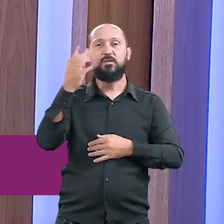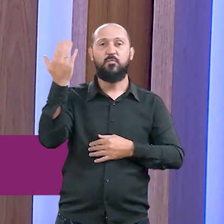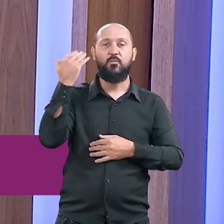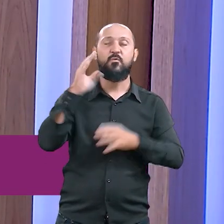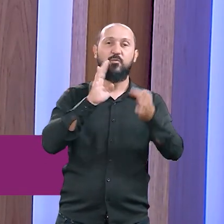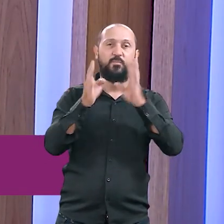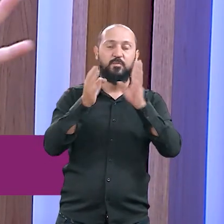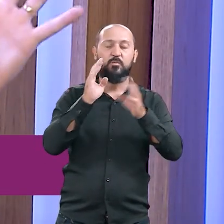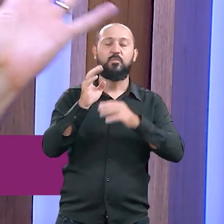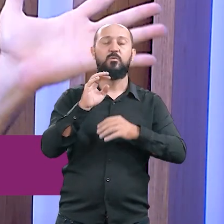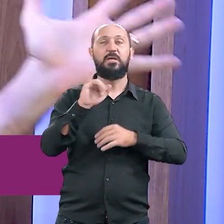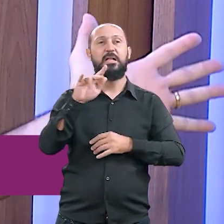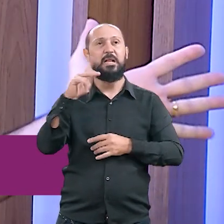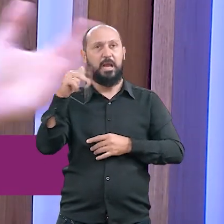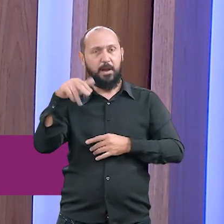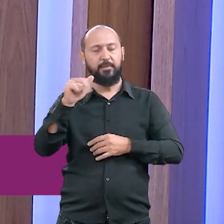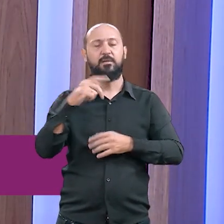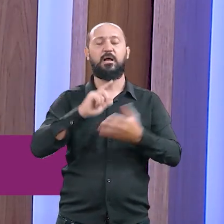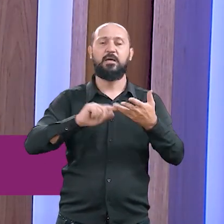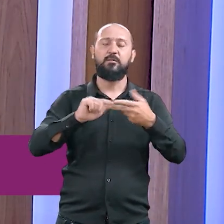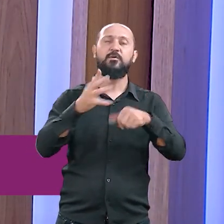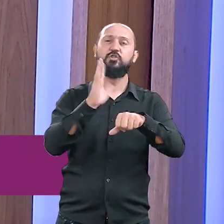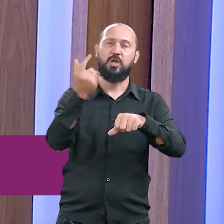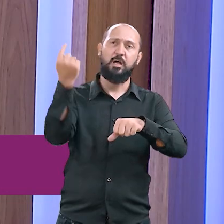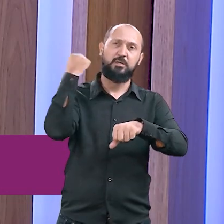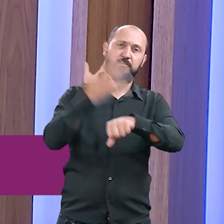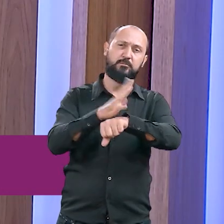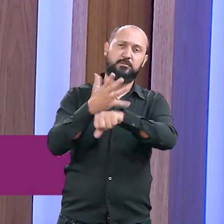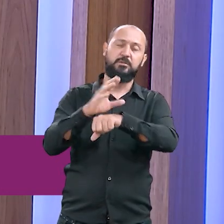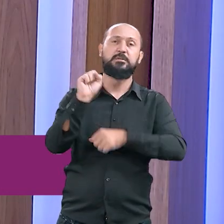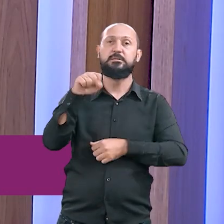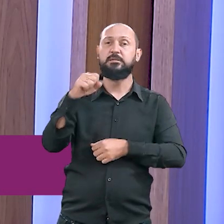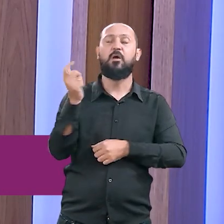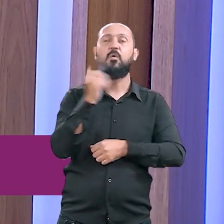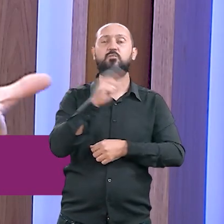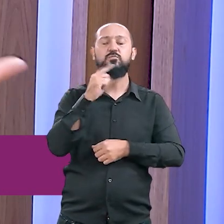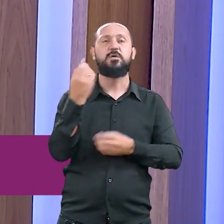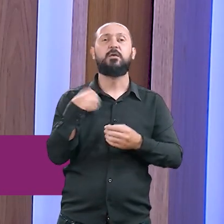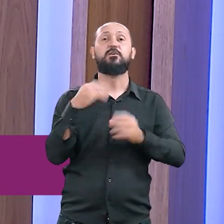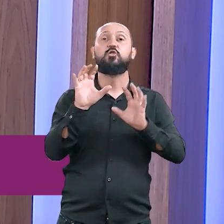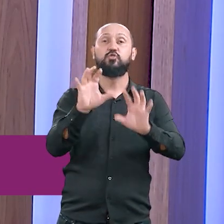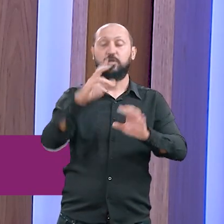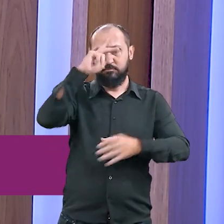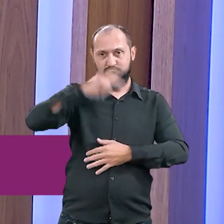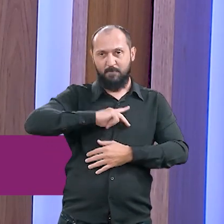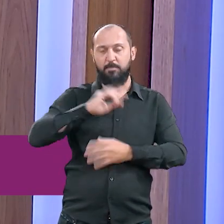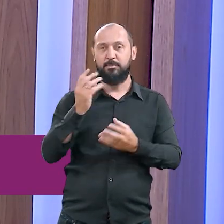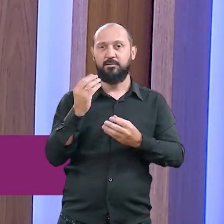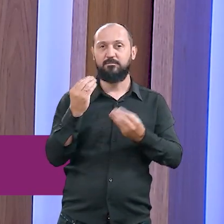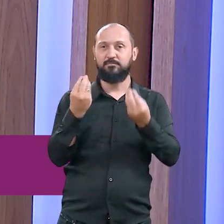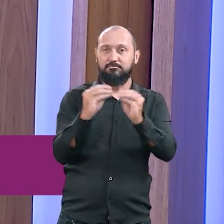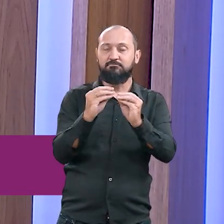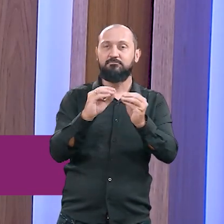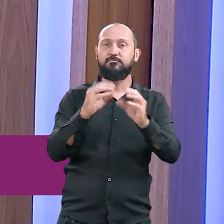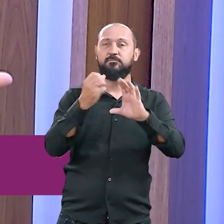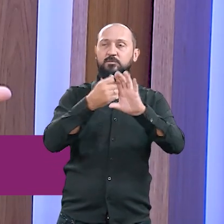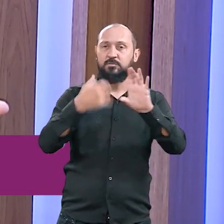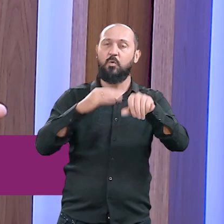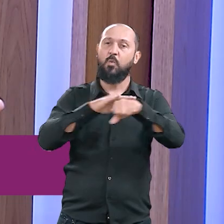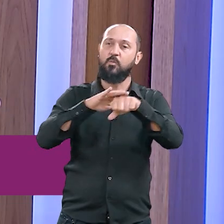treinável, porque o treino é uma parte técnica da inteligência artificial. Então o treino é feito lá pelas empresas, a que